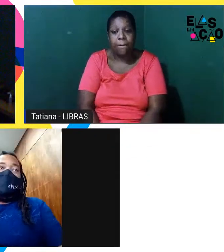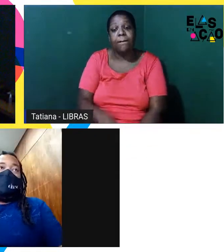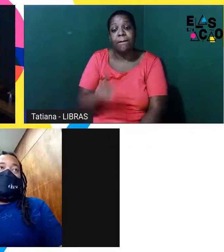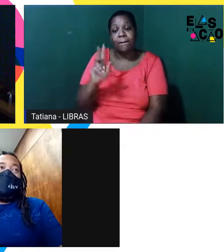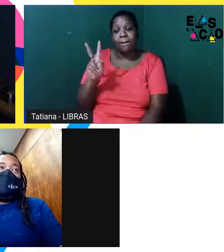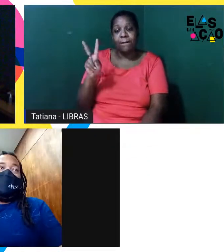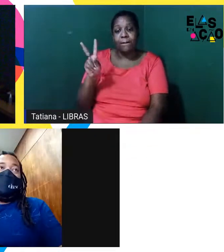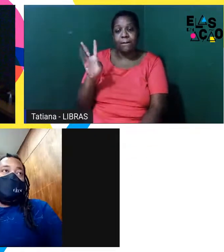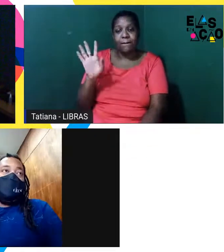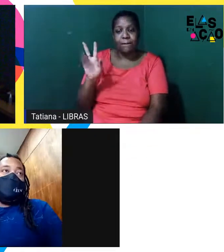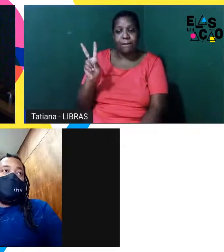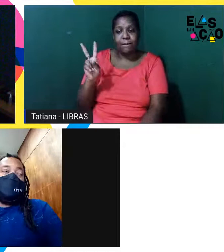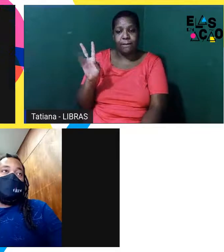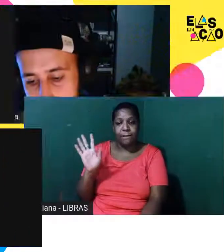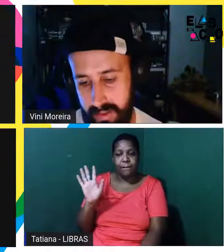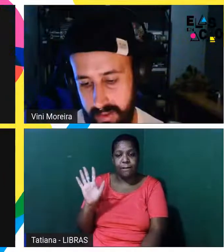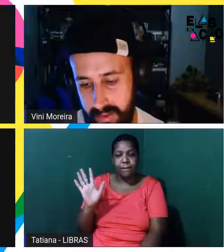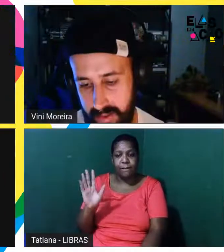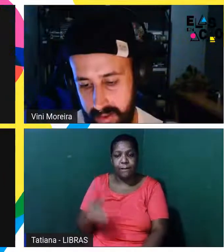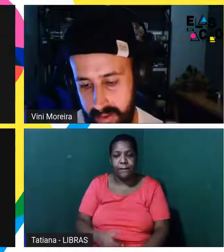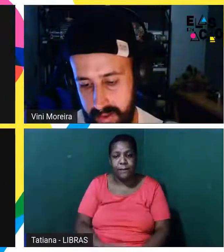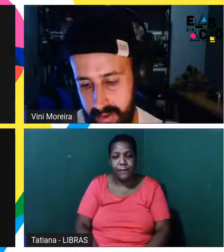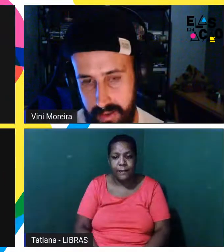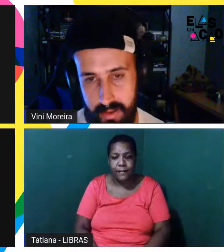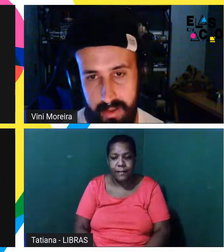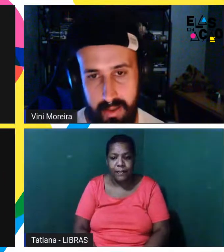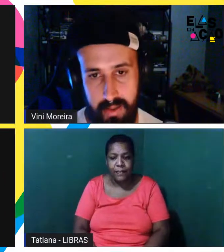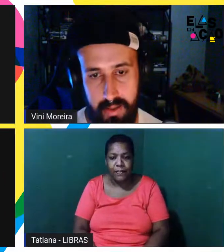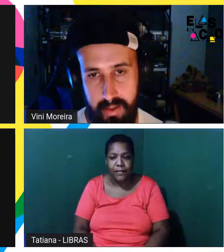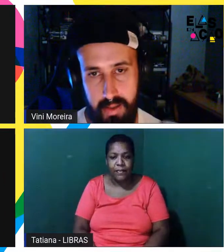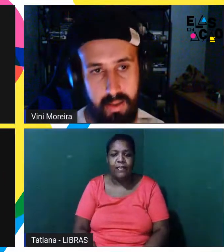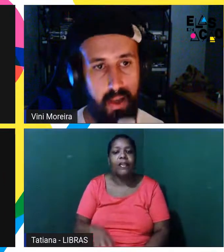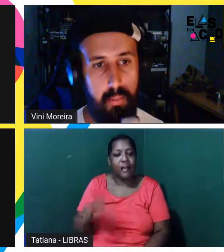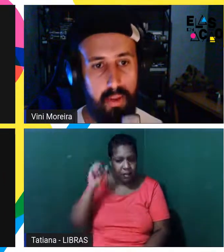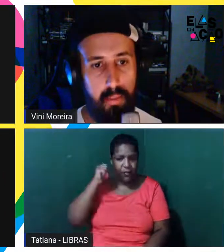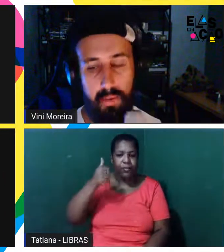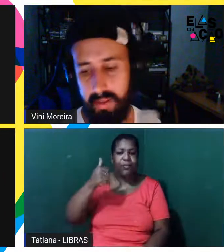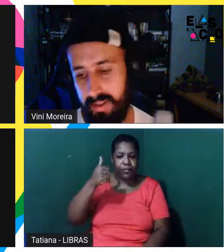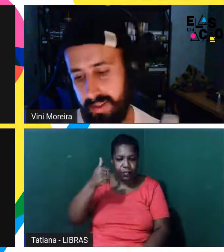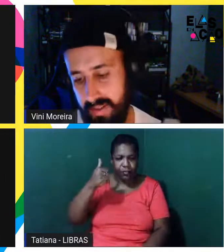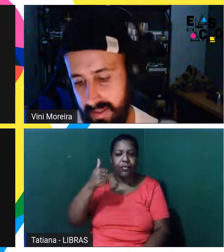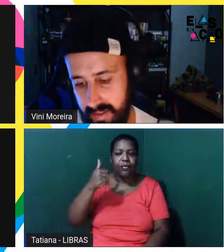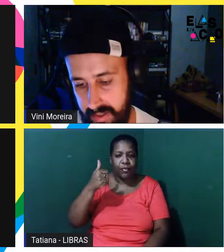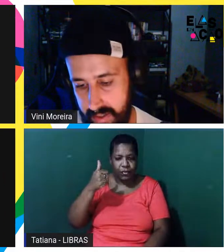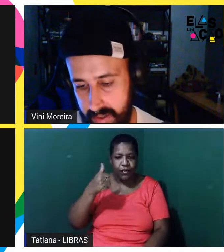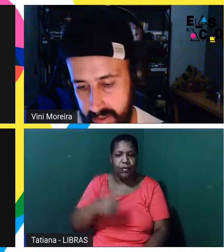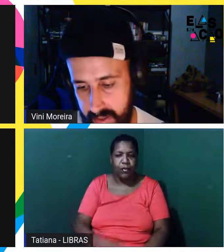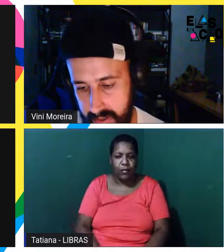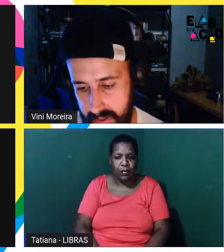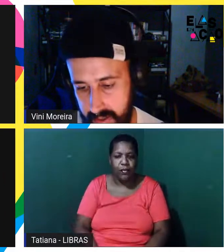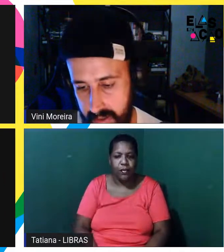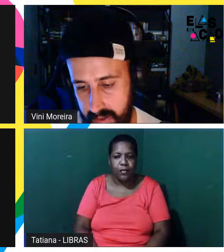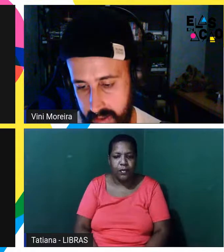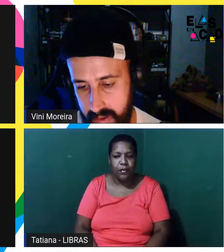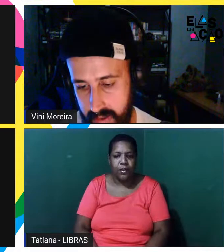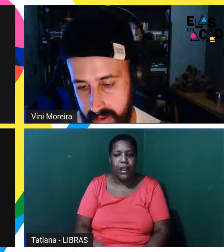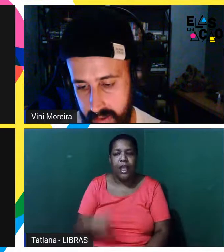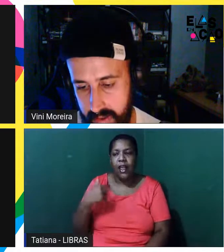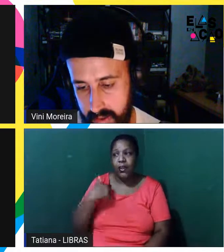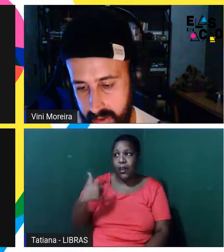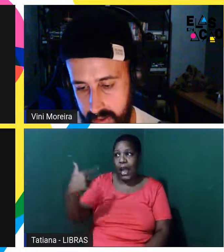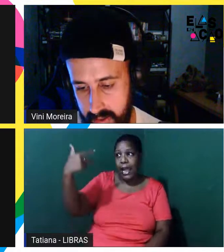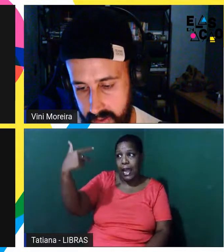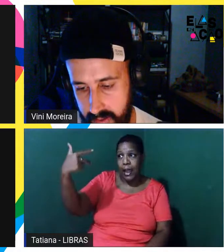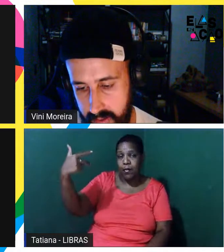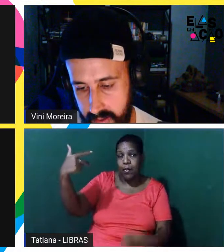dois tah mutado oi tá me ouvindo tanto tempo eu com a câmera e um